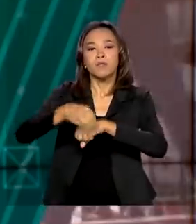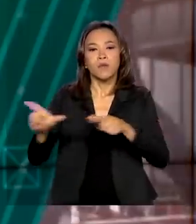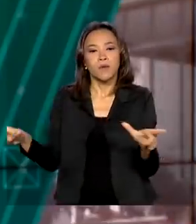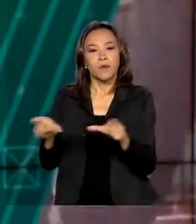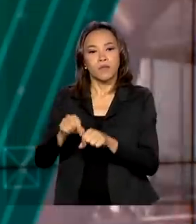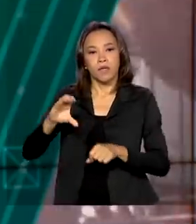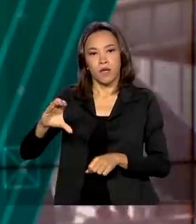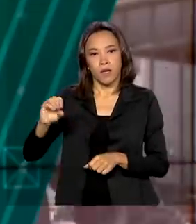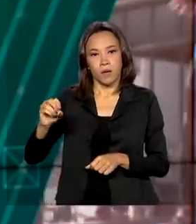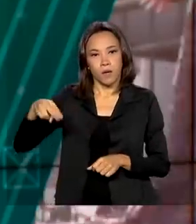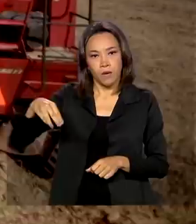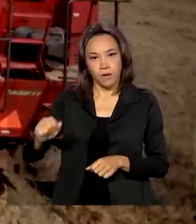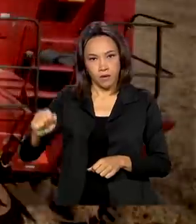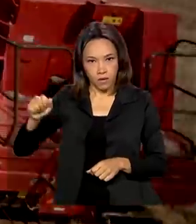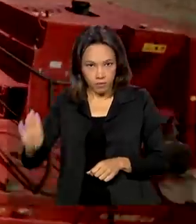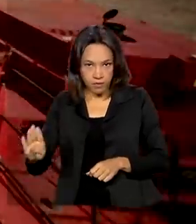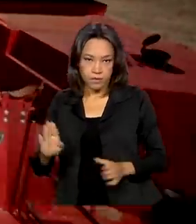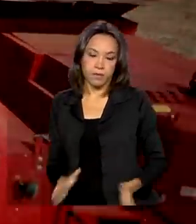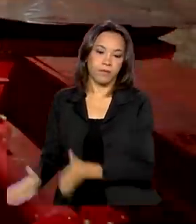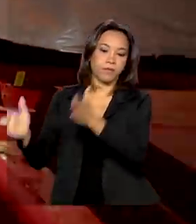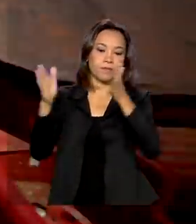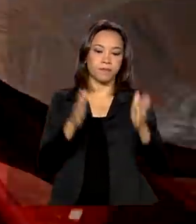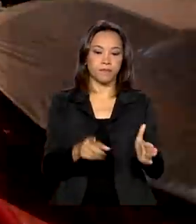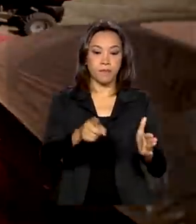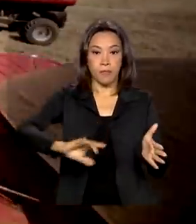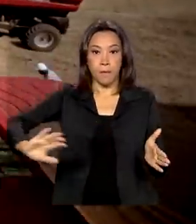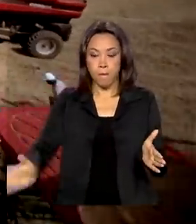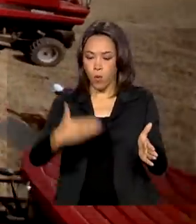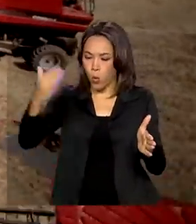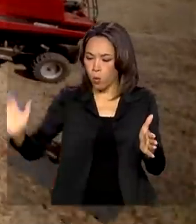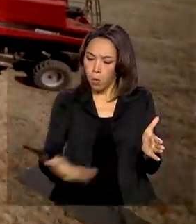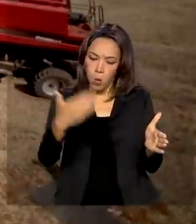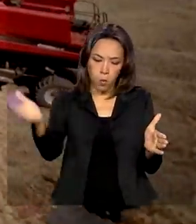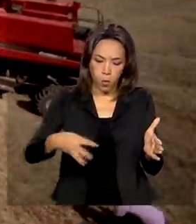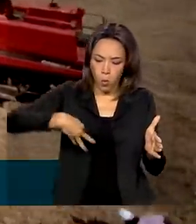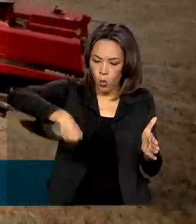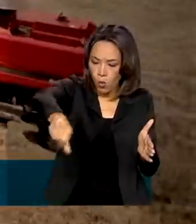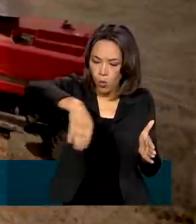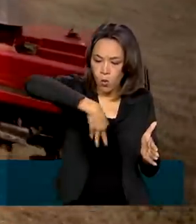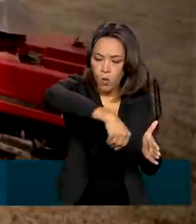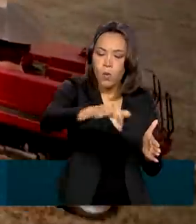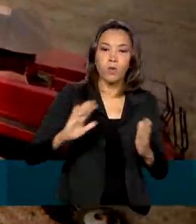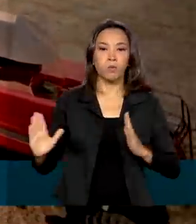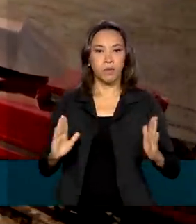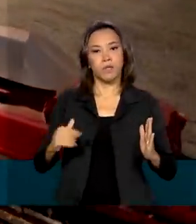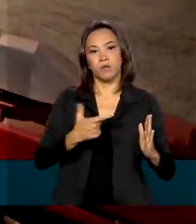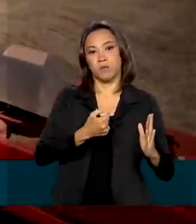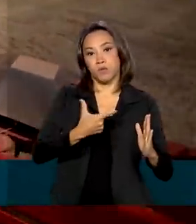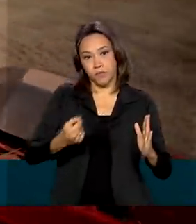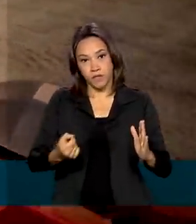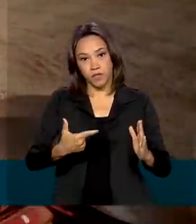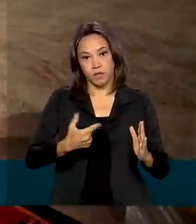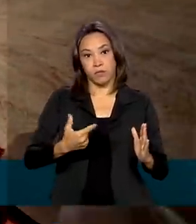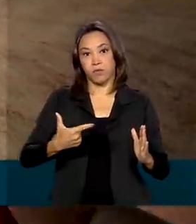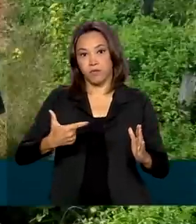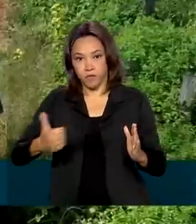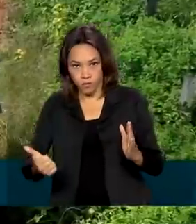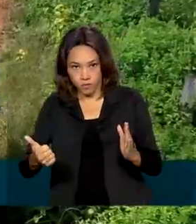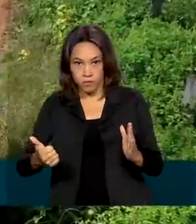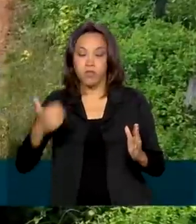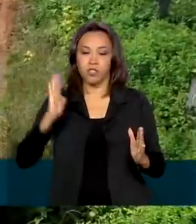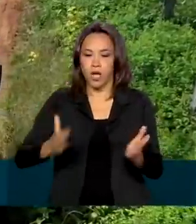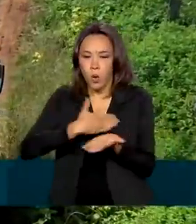abastecimento a Conab e a produção Brasileira de grãos 2020/21 em fase inicial de